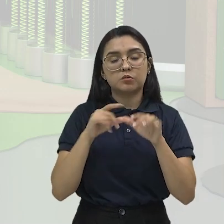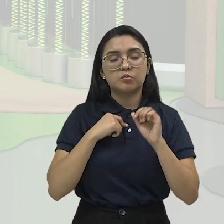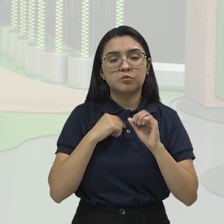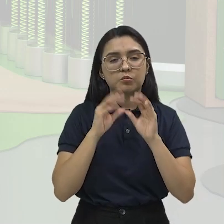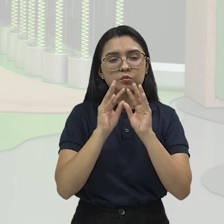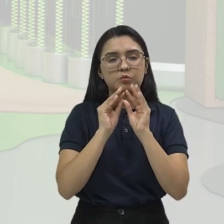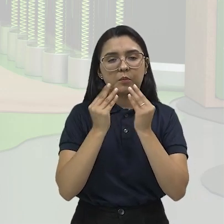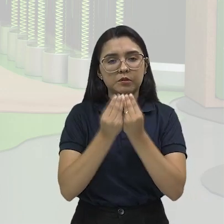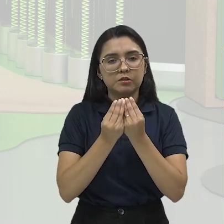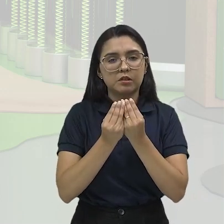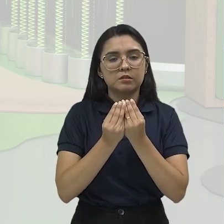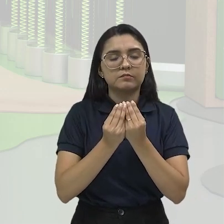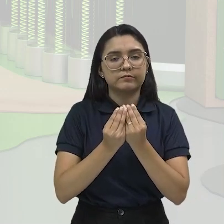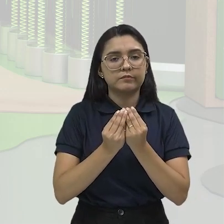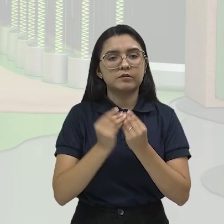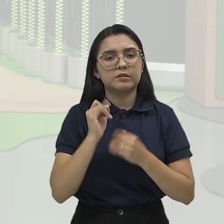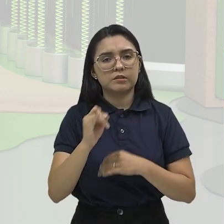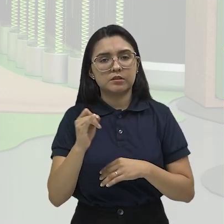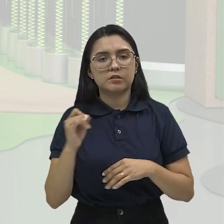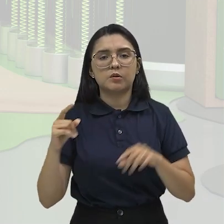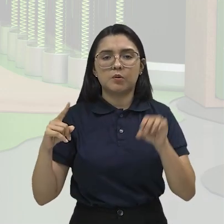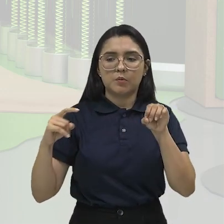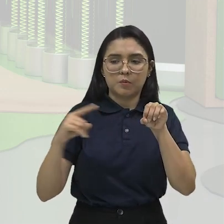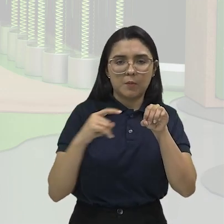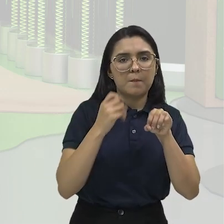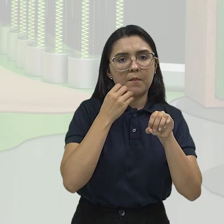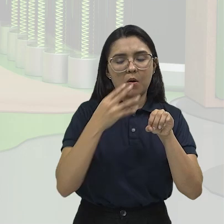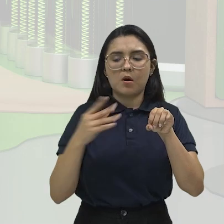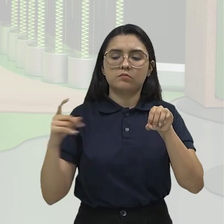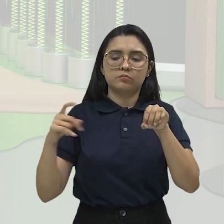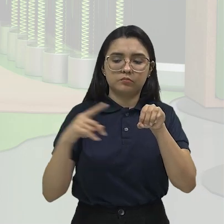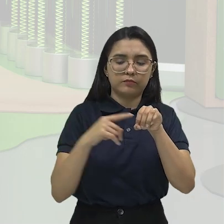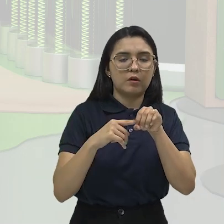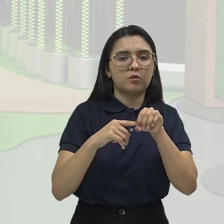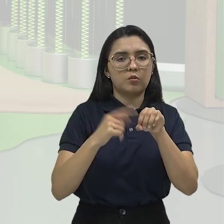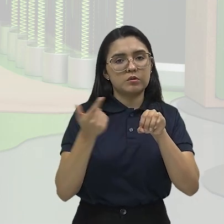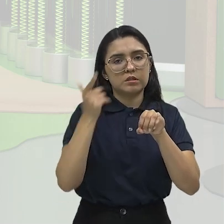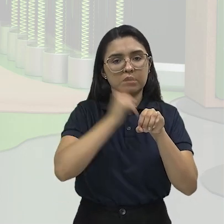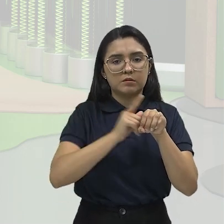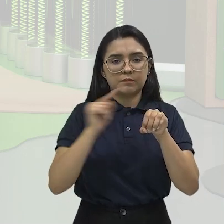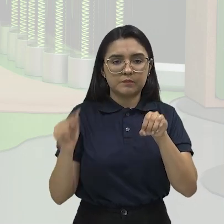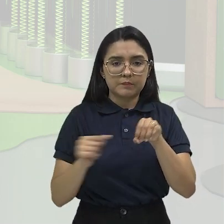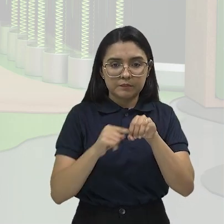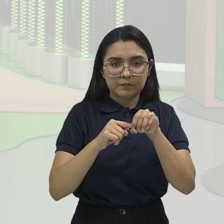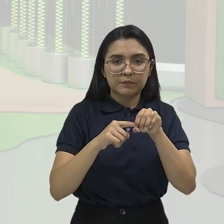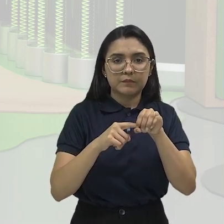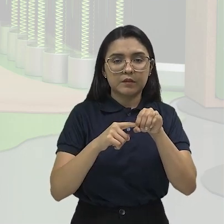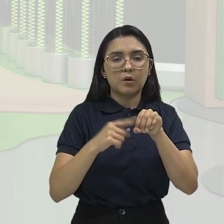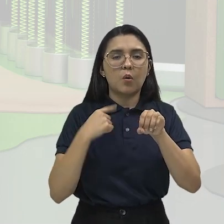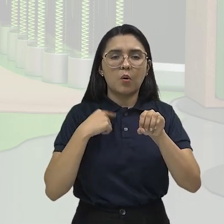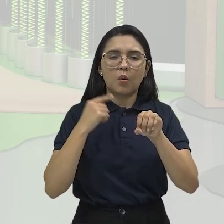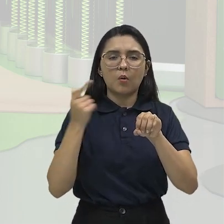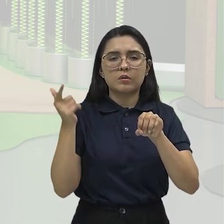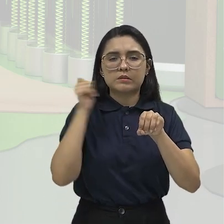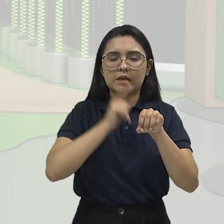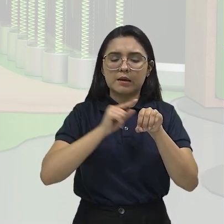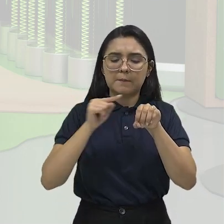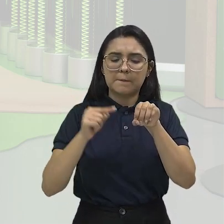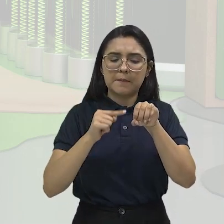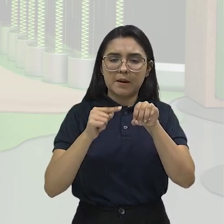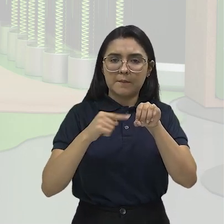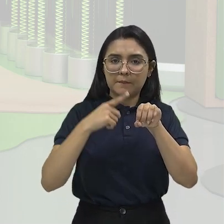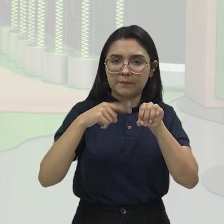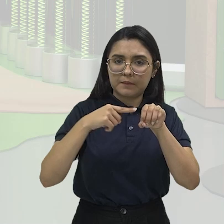estão realmente aptos é que vão fecundar esse óvulo. Uma vez que ele acessa aquelas primeiras camadas